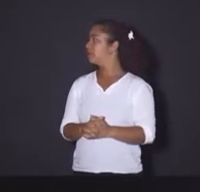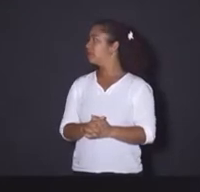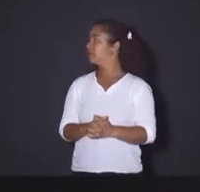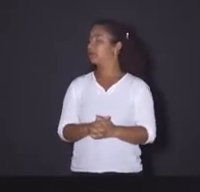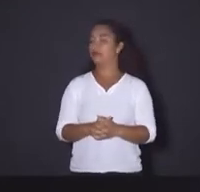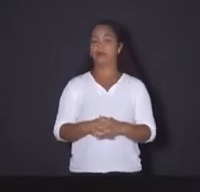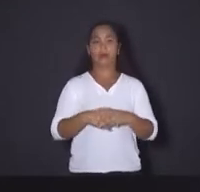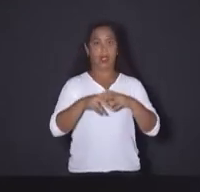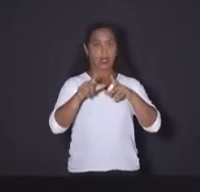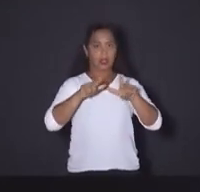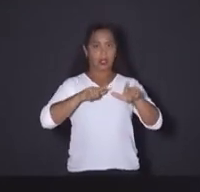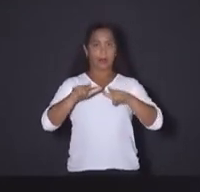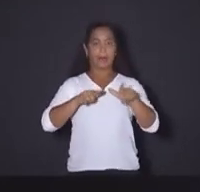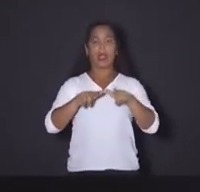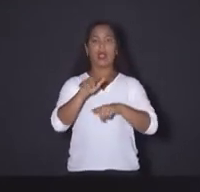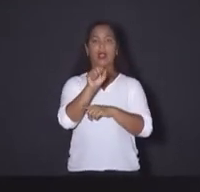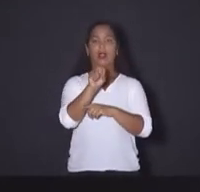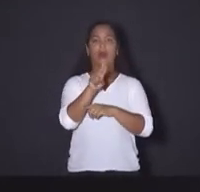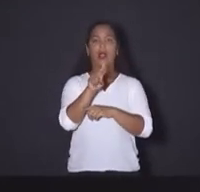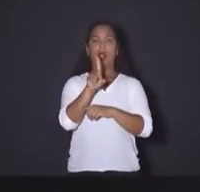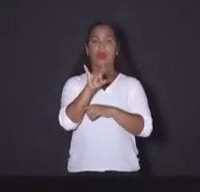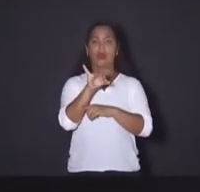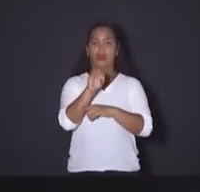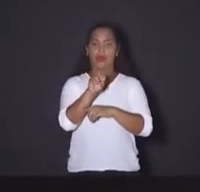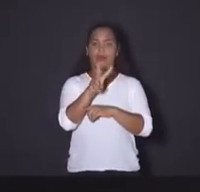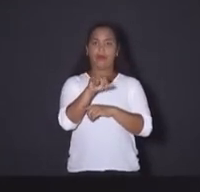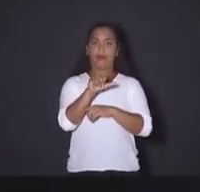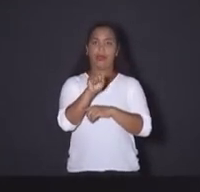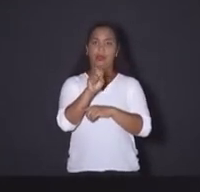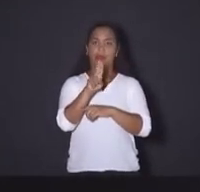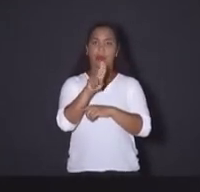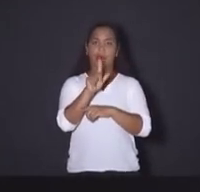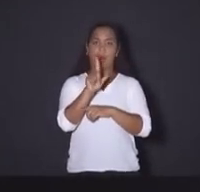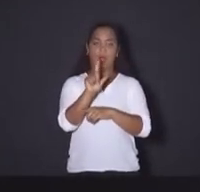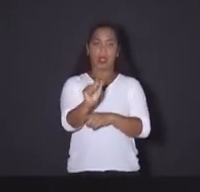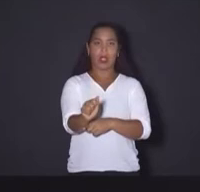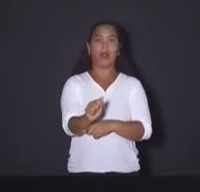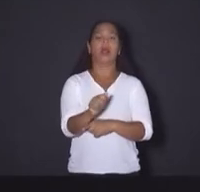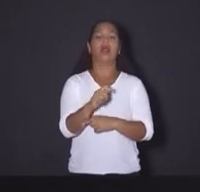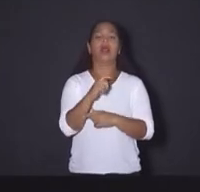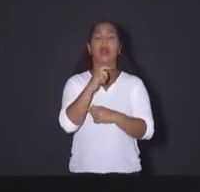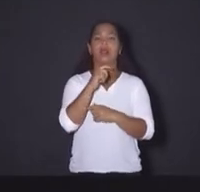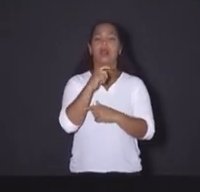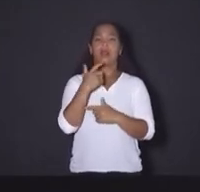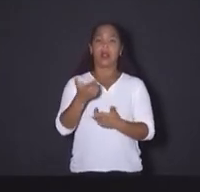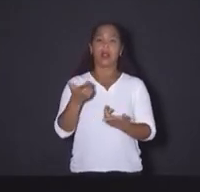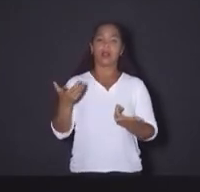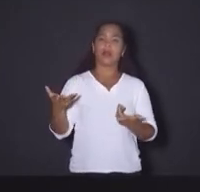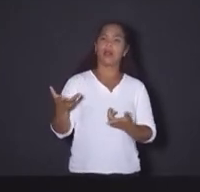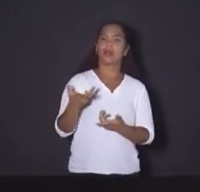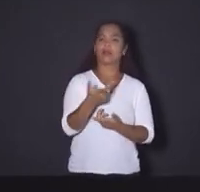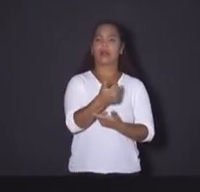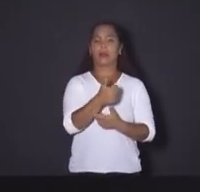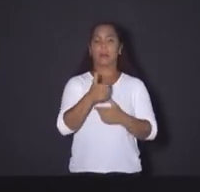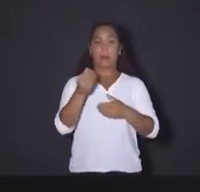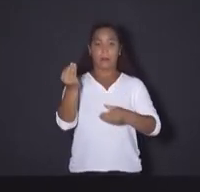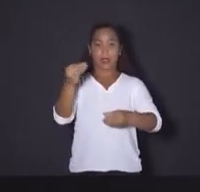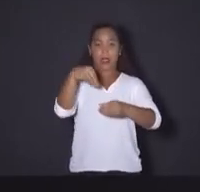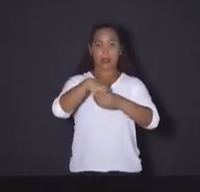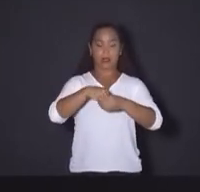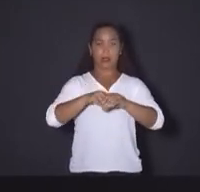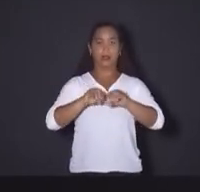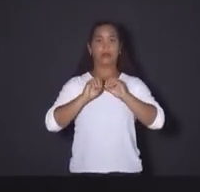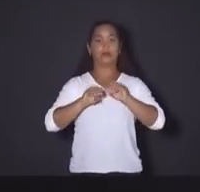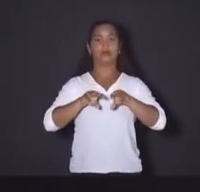Sobre o trabalho no audiovisual... Eu considero a importância que eu considero, as vantagens que a gente tem no trabalho audiovisual na educação,